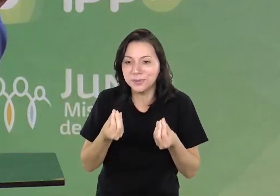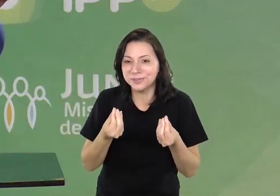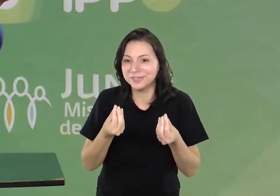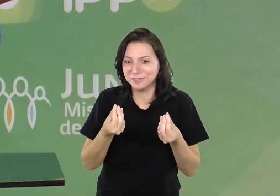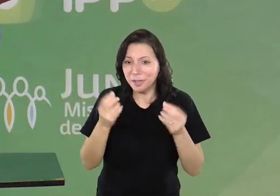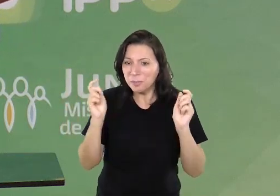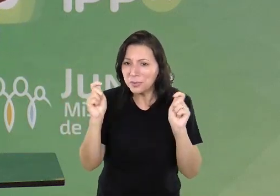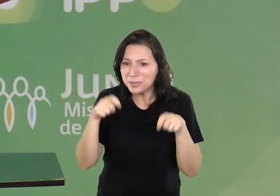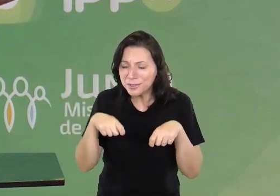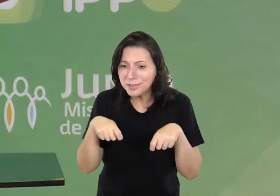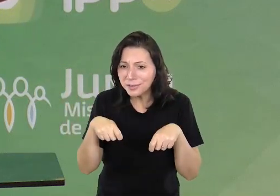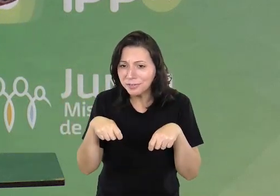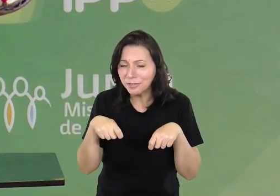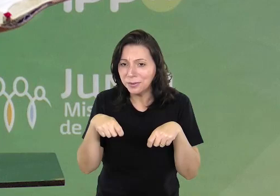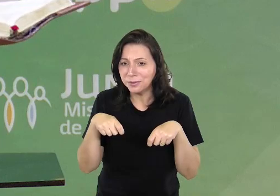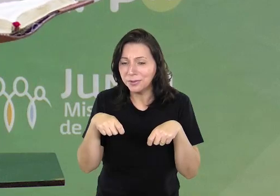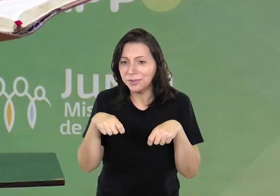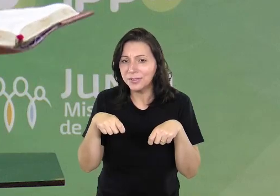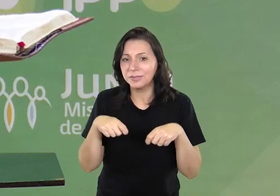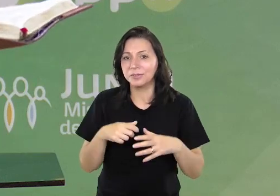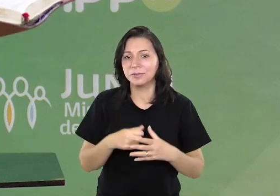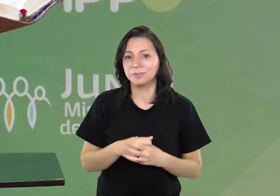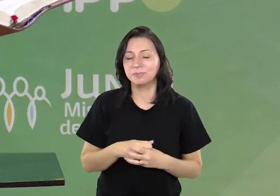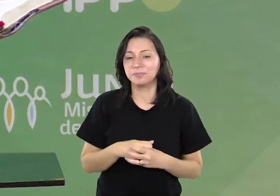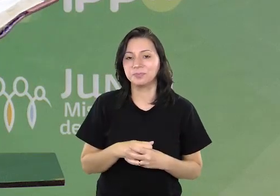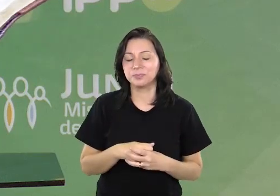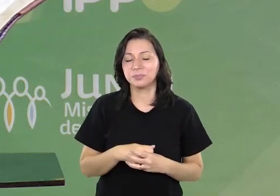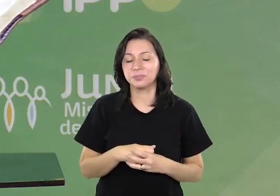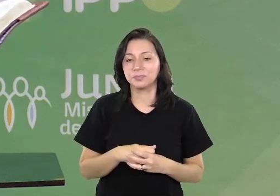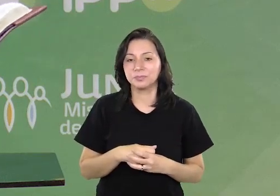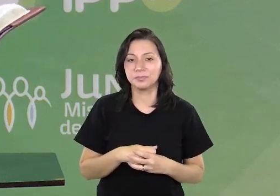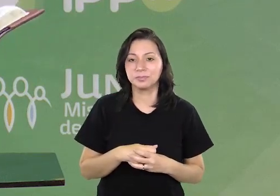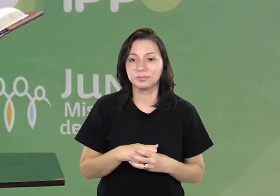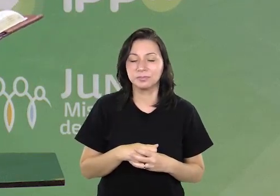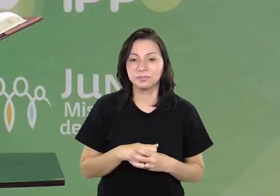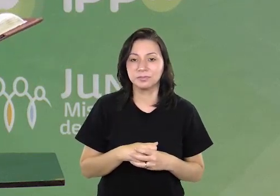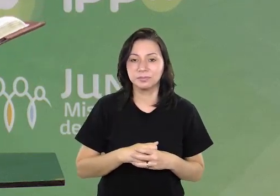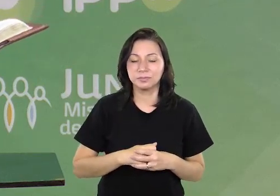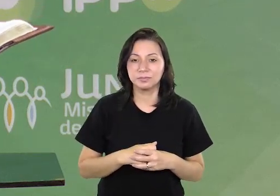nesse nessas profundezas tem a felicidade